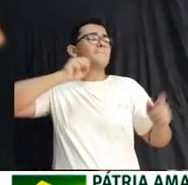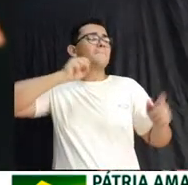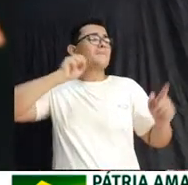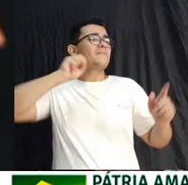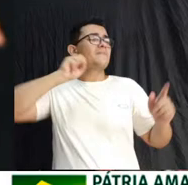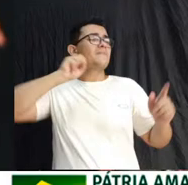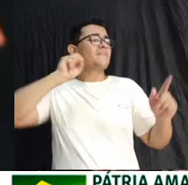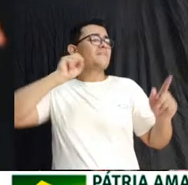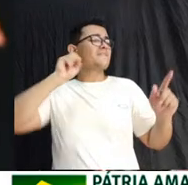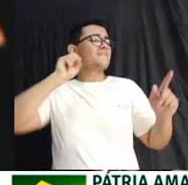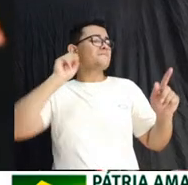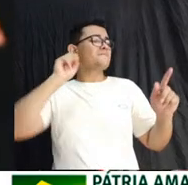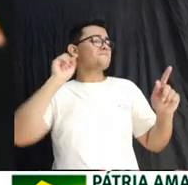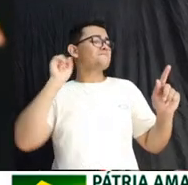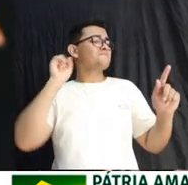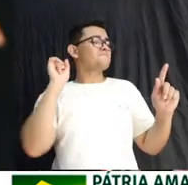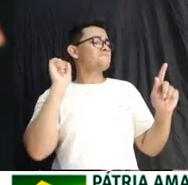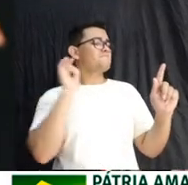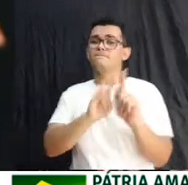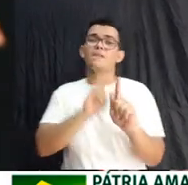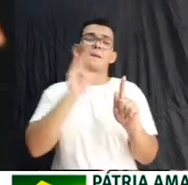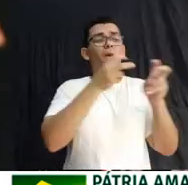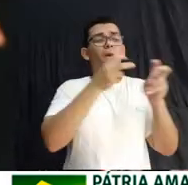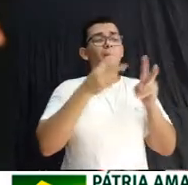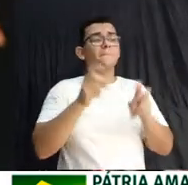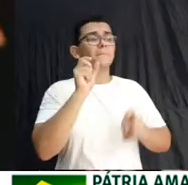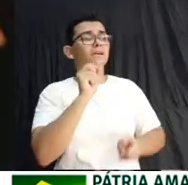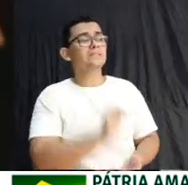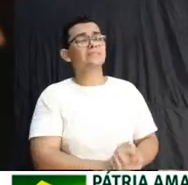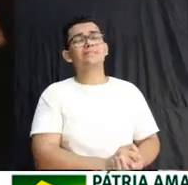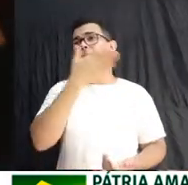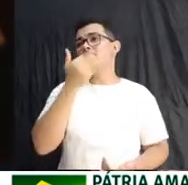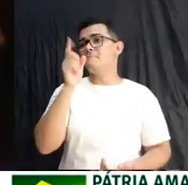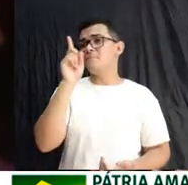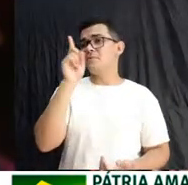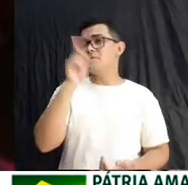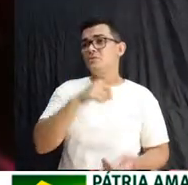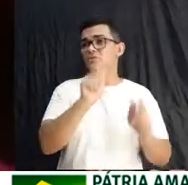mas hoje posso ver que foi melhor